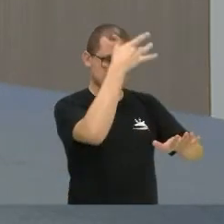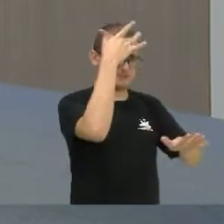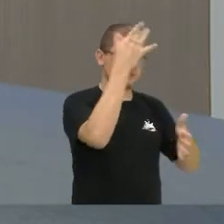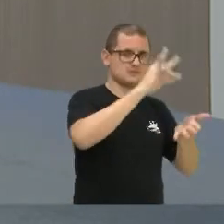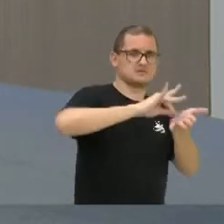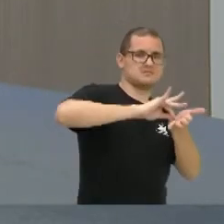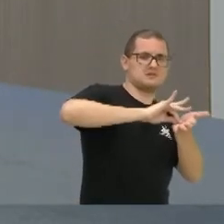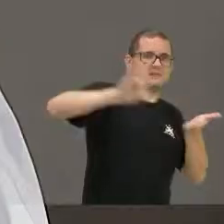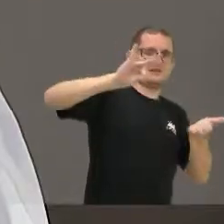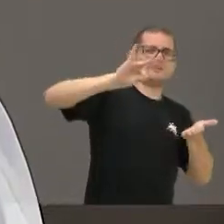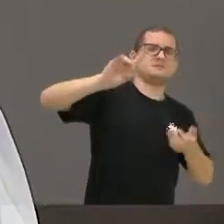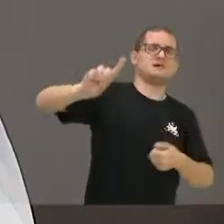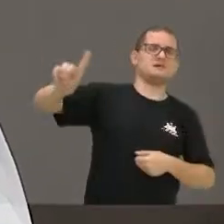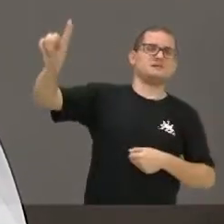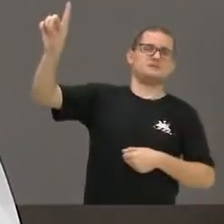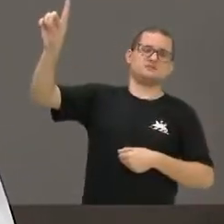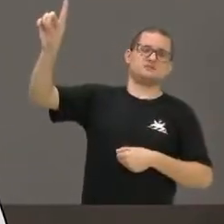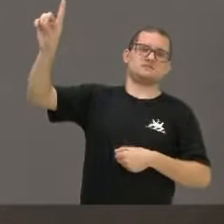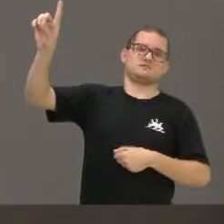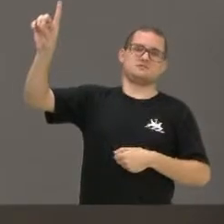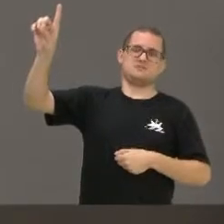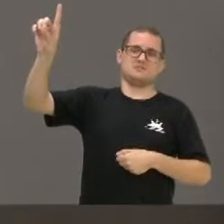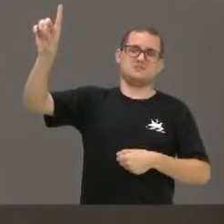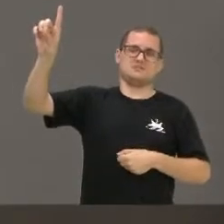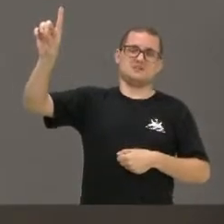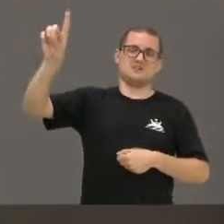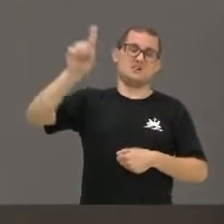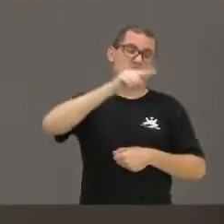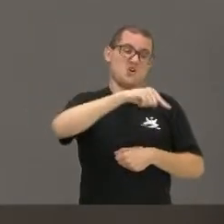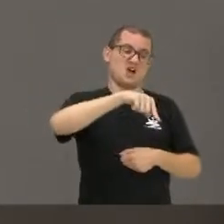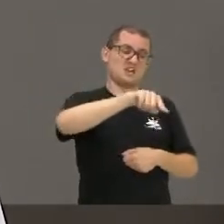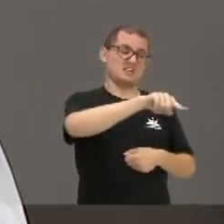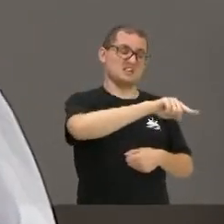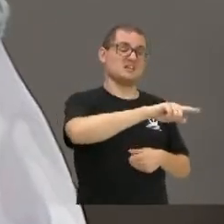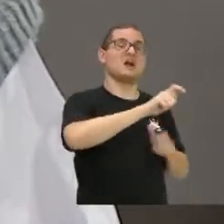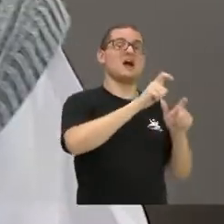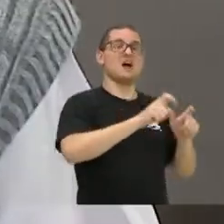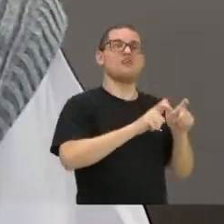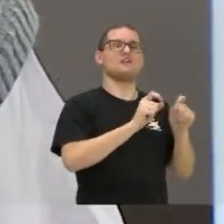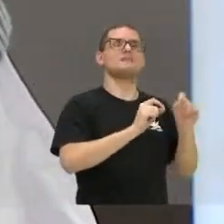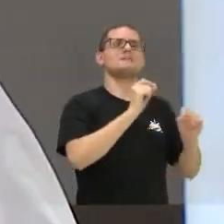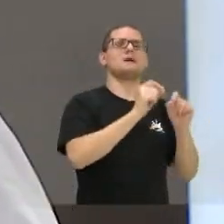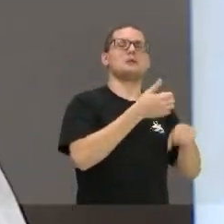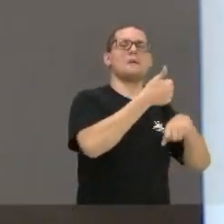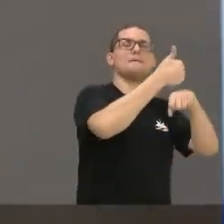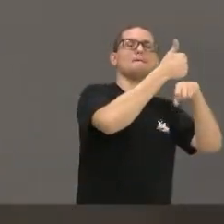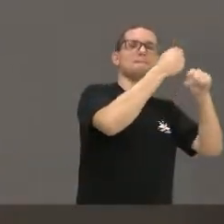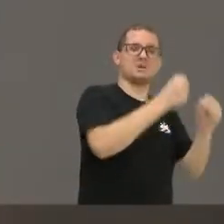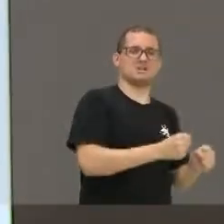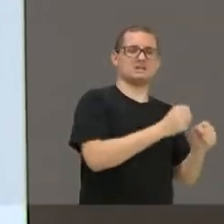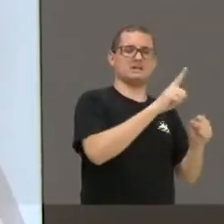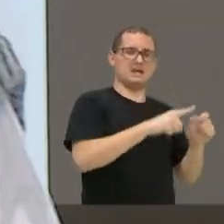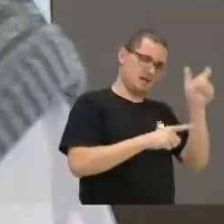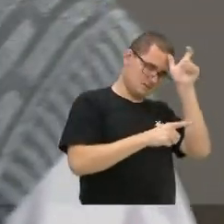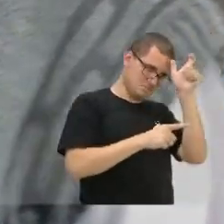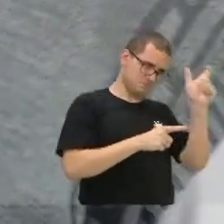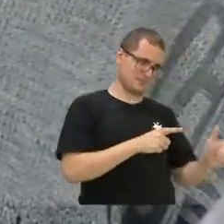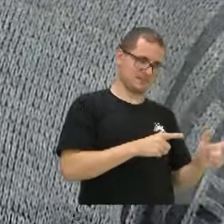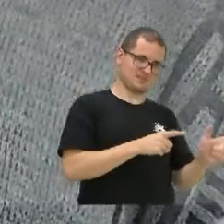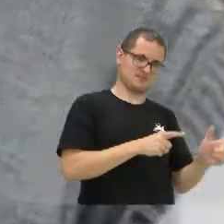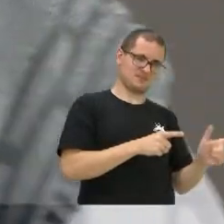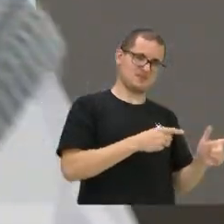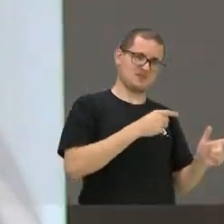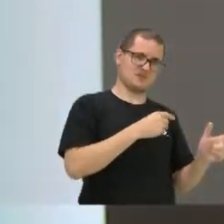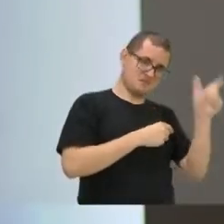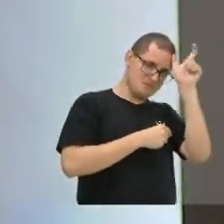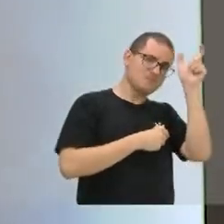deus onde reina o domínio de satanás os cristãos estão